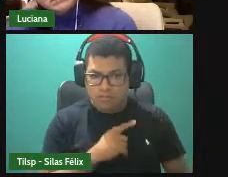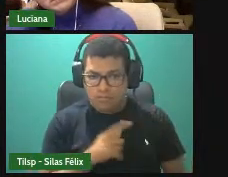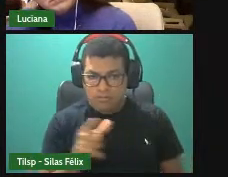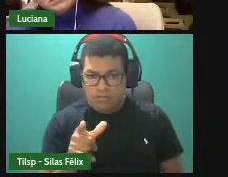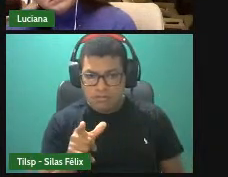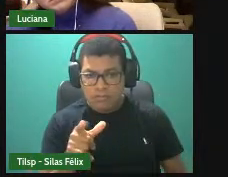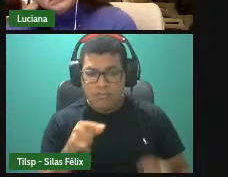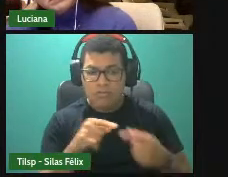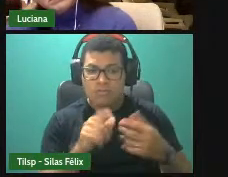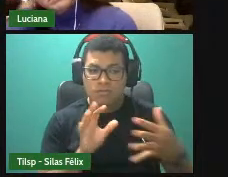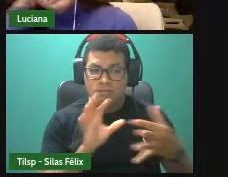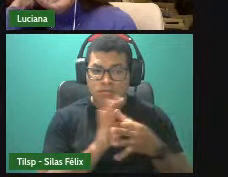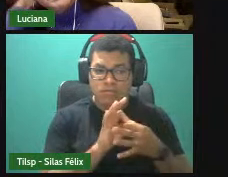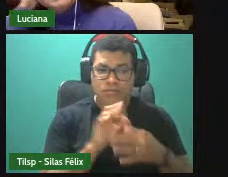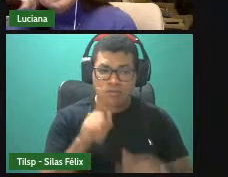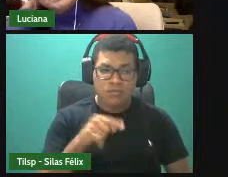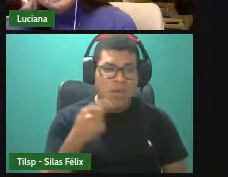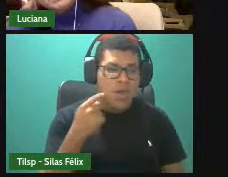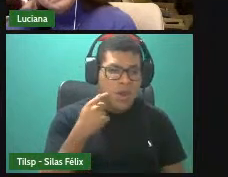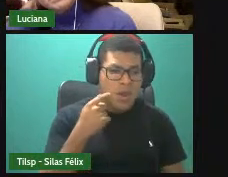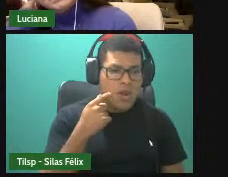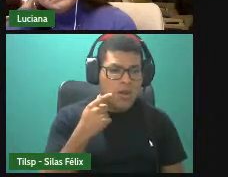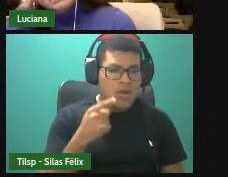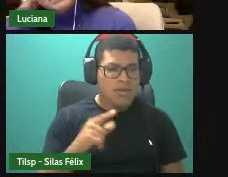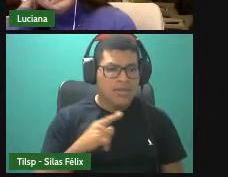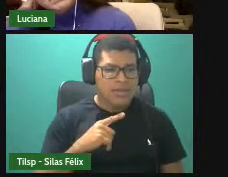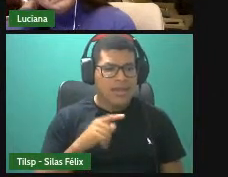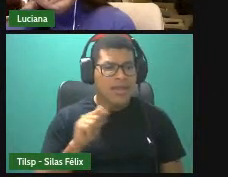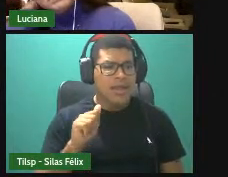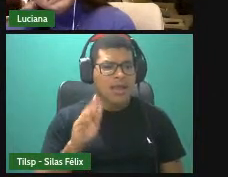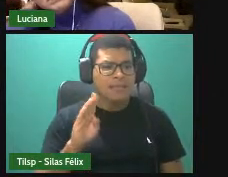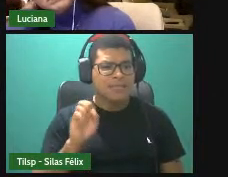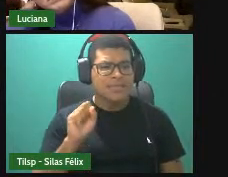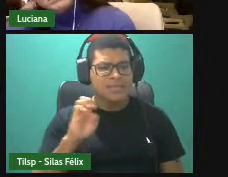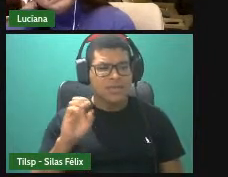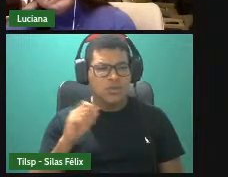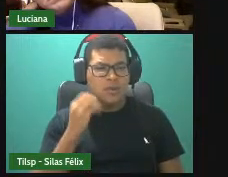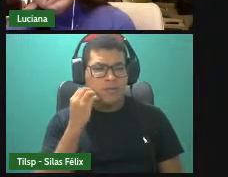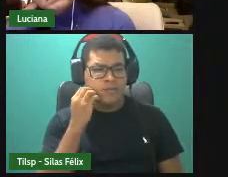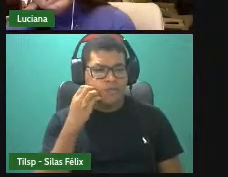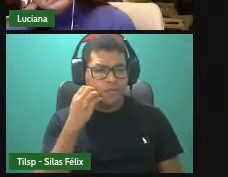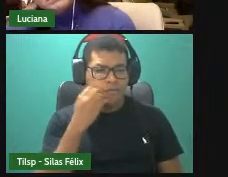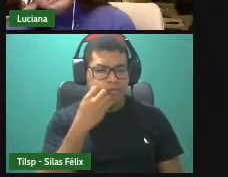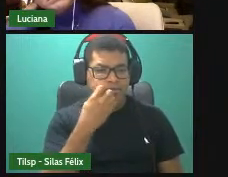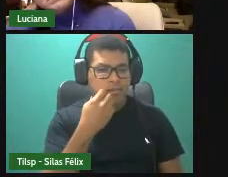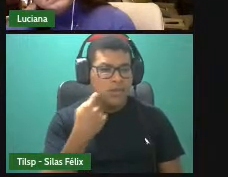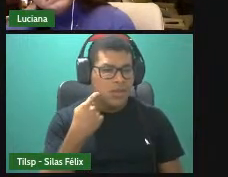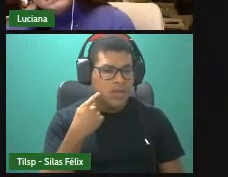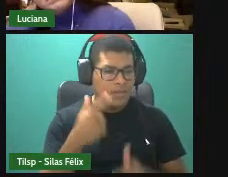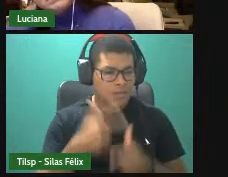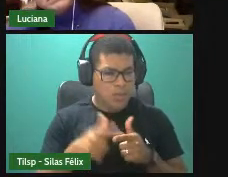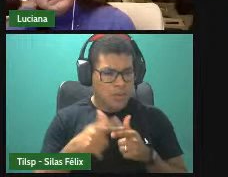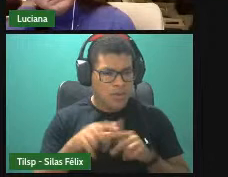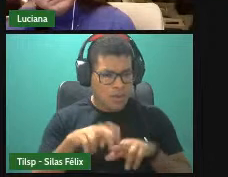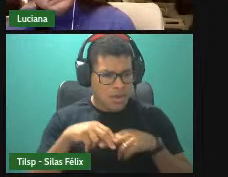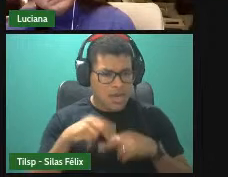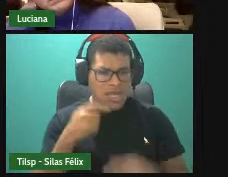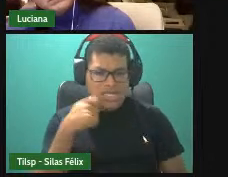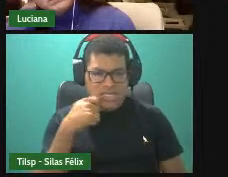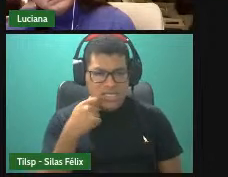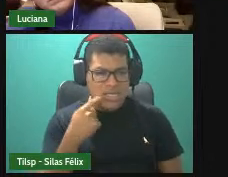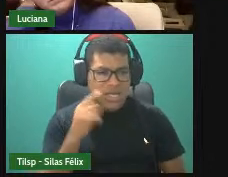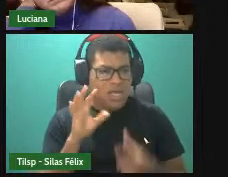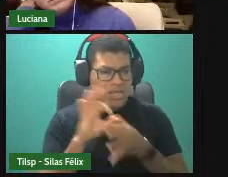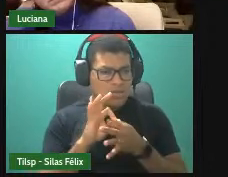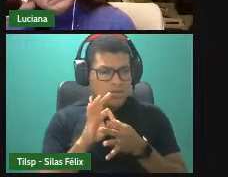associada à patologia? Tá? Então, aqueles abscessos têm a ver mesmo com o problema odontológico dele? Tem um nexo causal? Tá? O dano ao